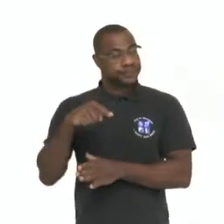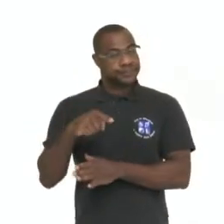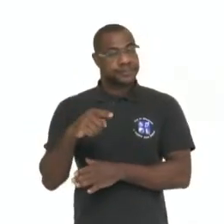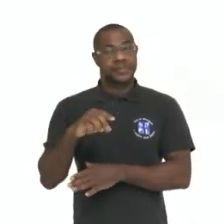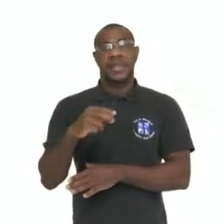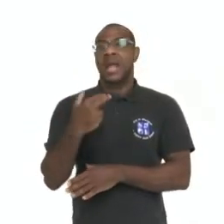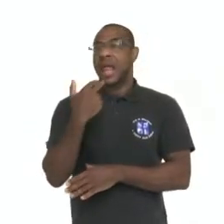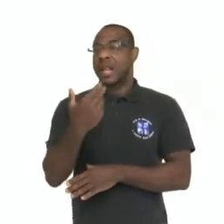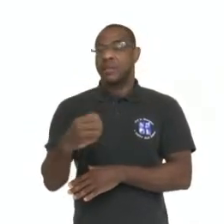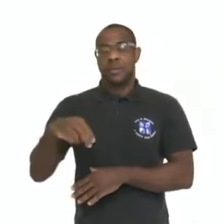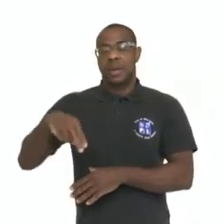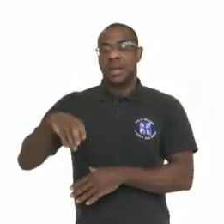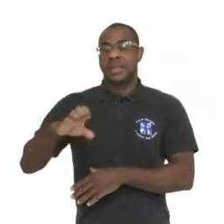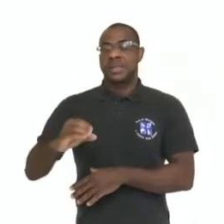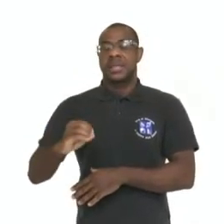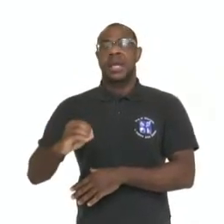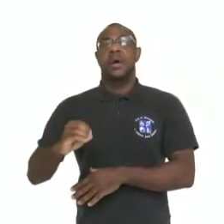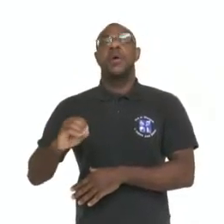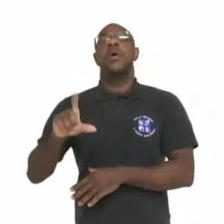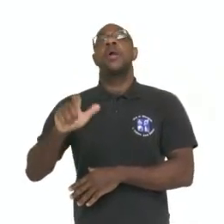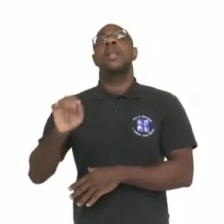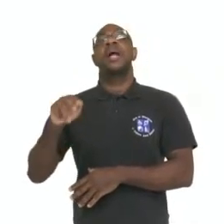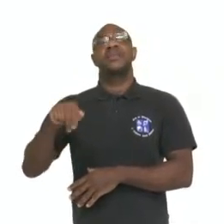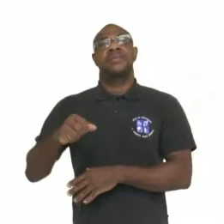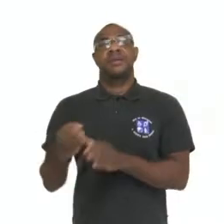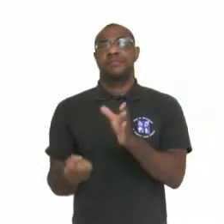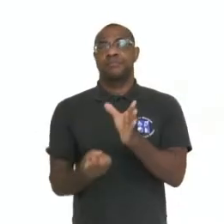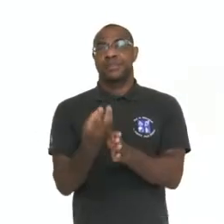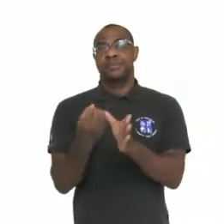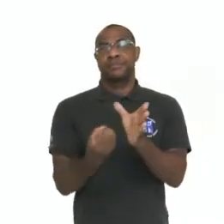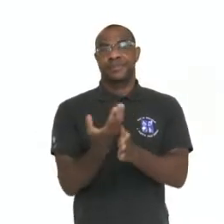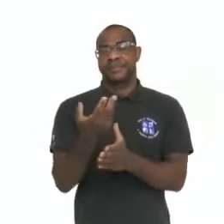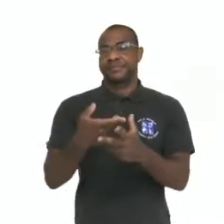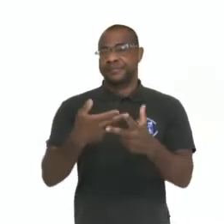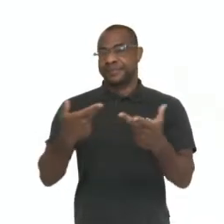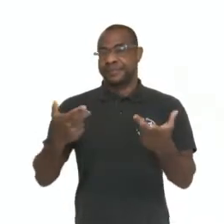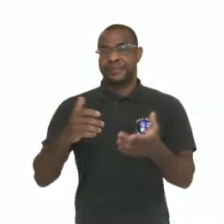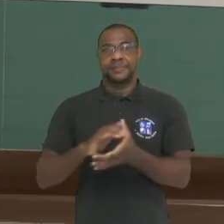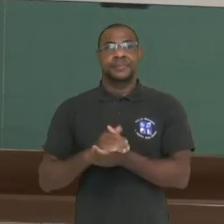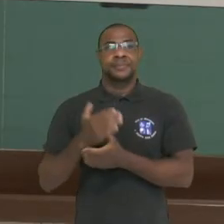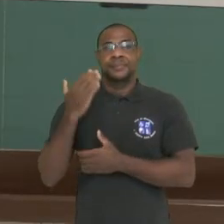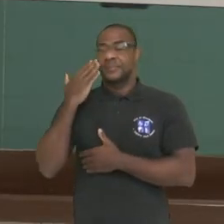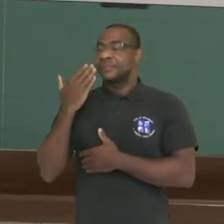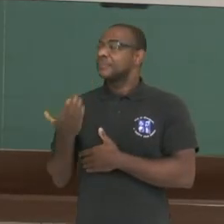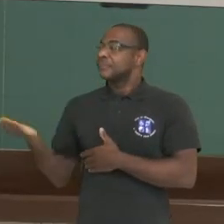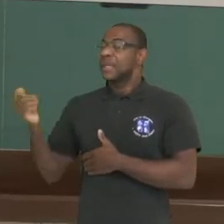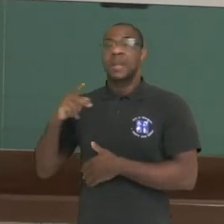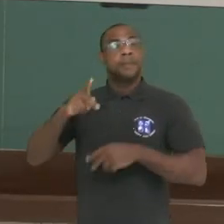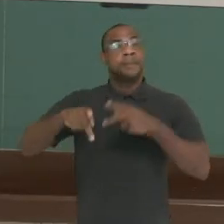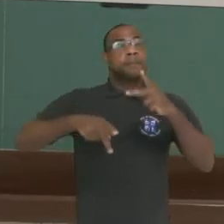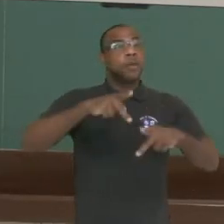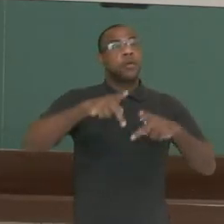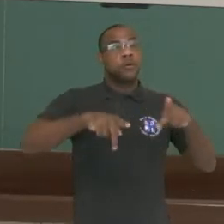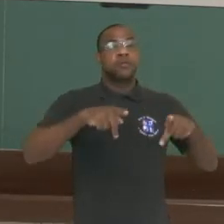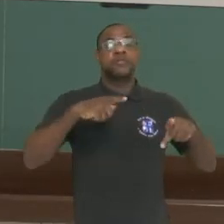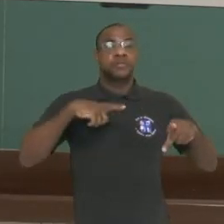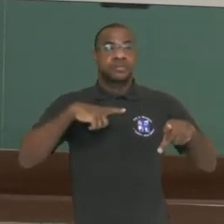povos, principalmente considerados bárbaros, né? Os ostrogodos, vândalos, visigodos, que eram povos estrangeiros